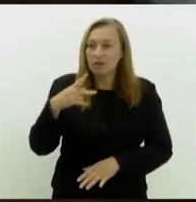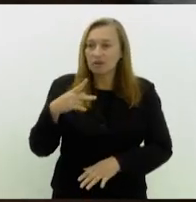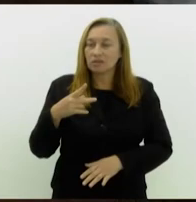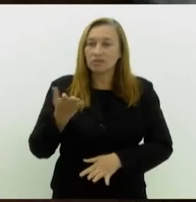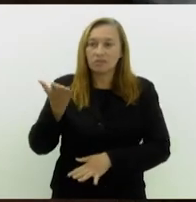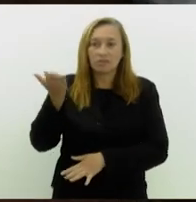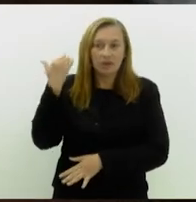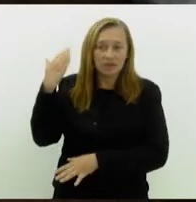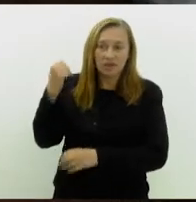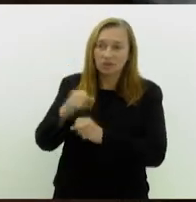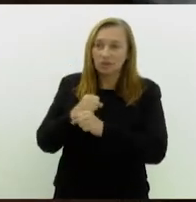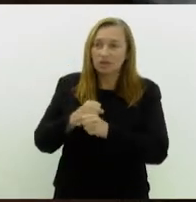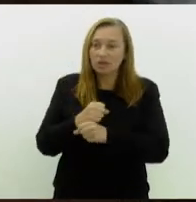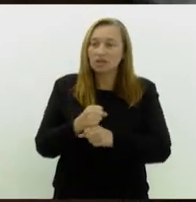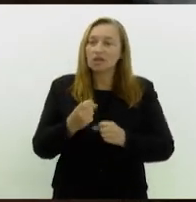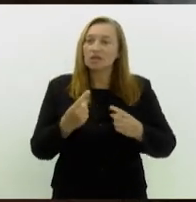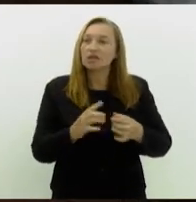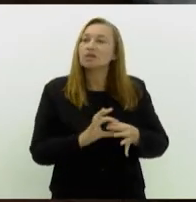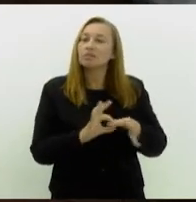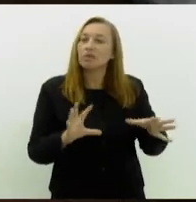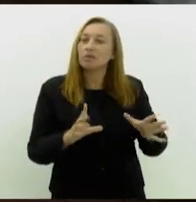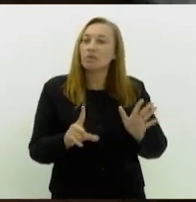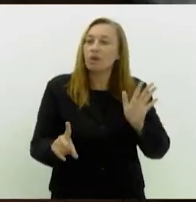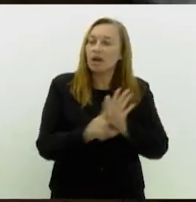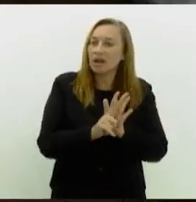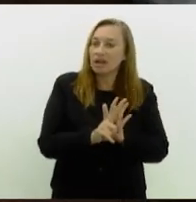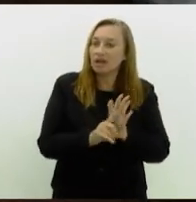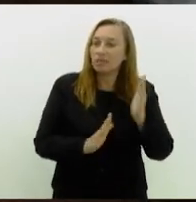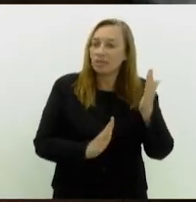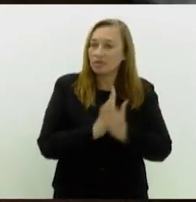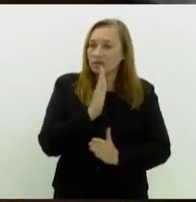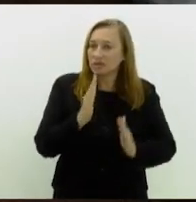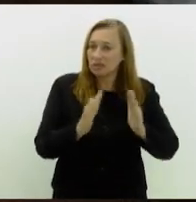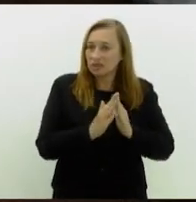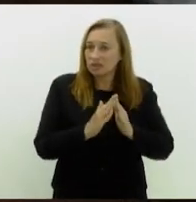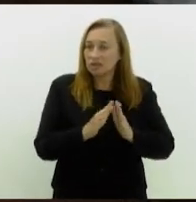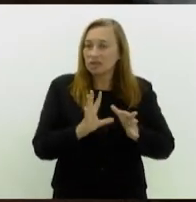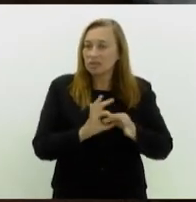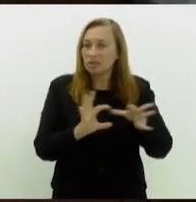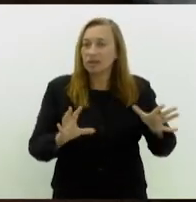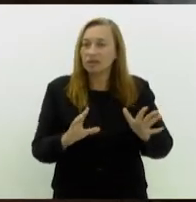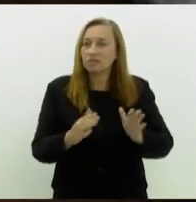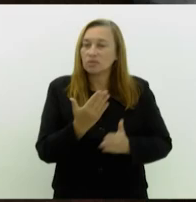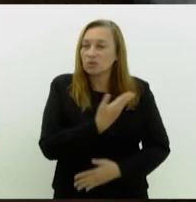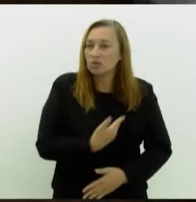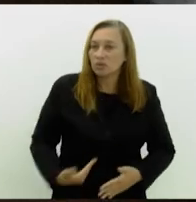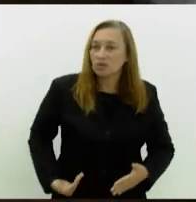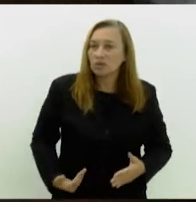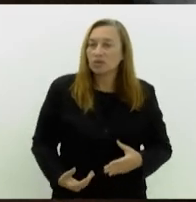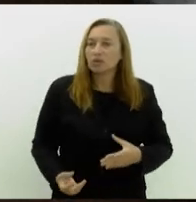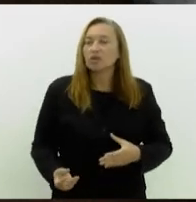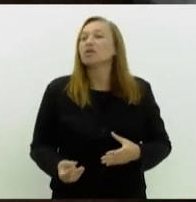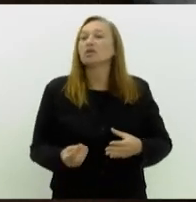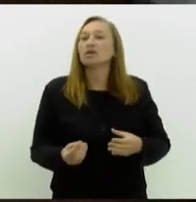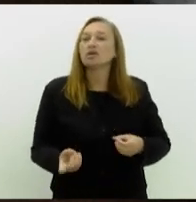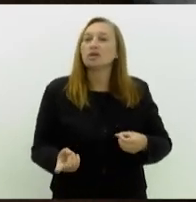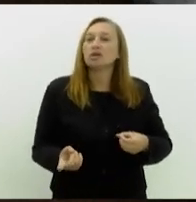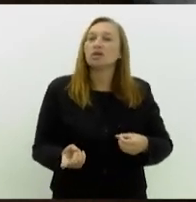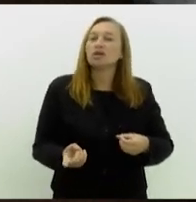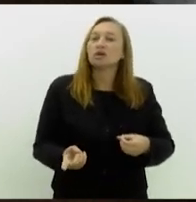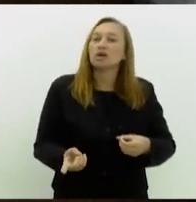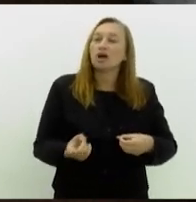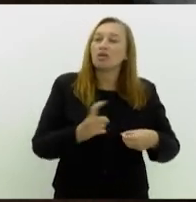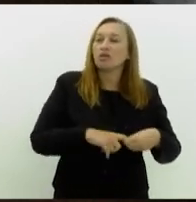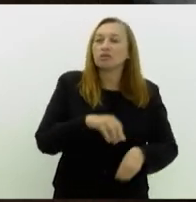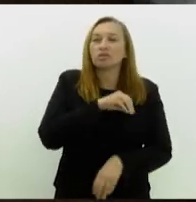que se permitiu por força de uma lei aprovada nessa casa sancionada pelo Governador a reposição das perdas inflacionárias